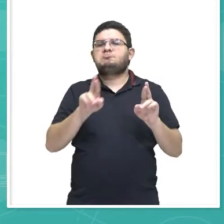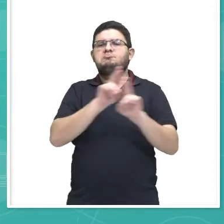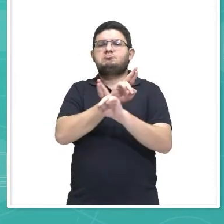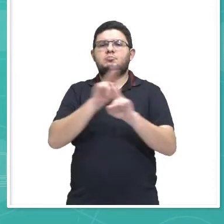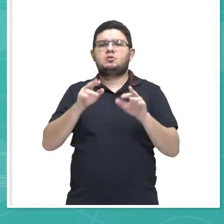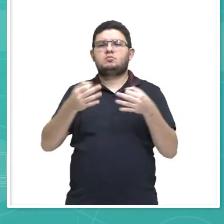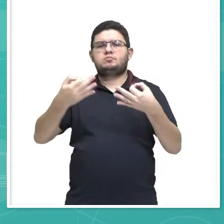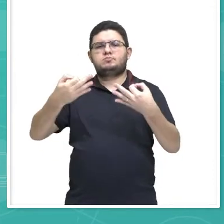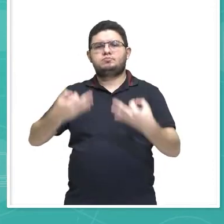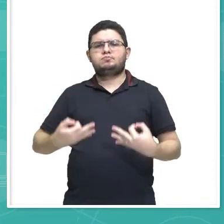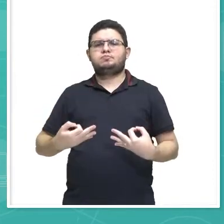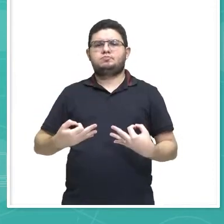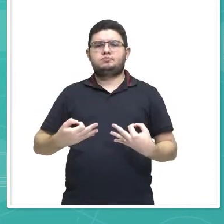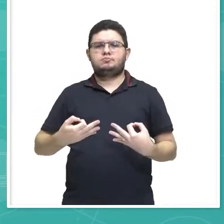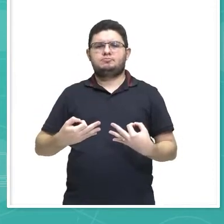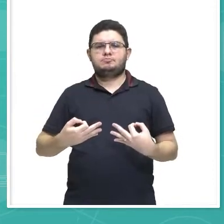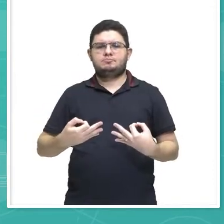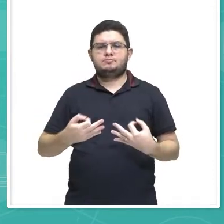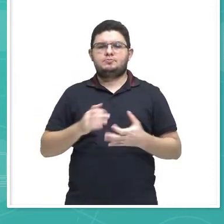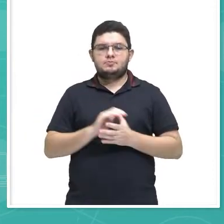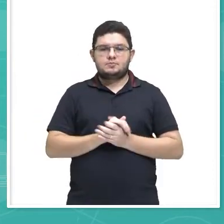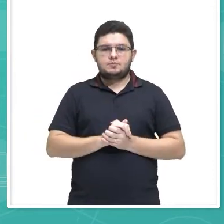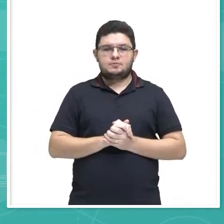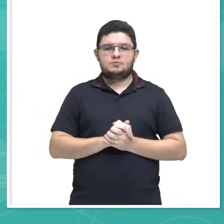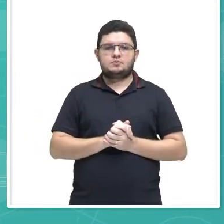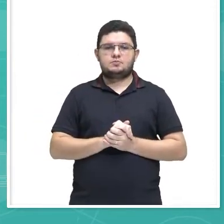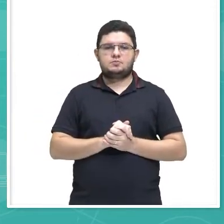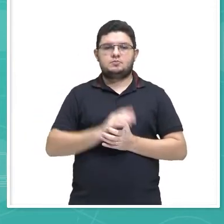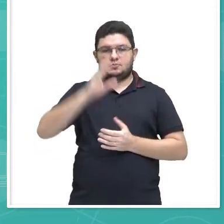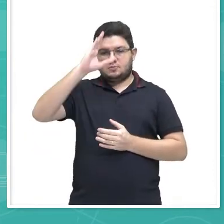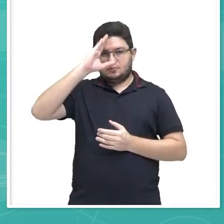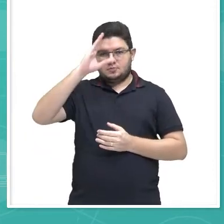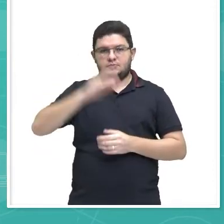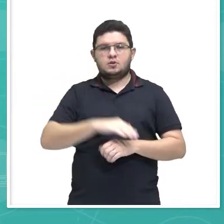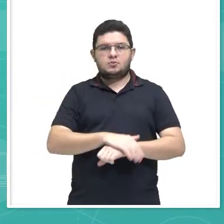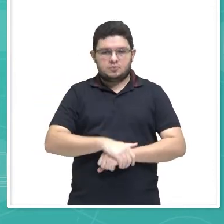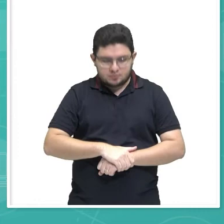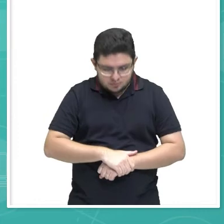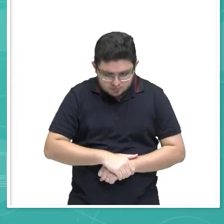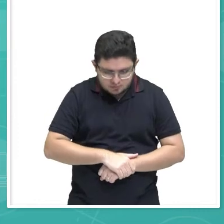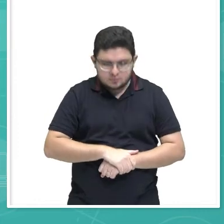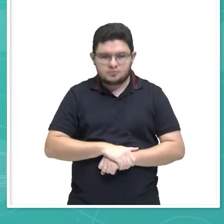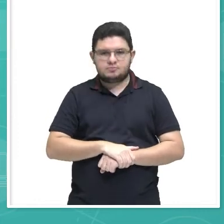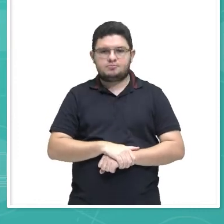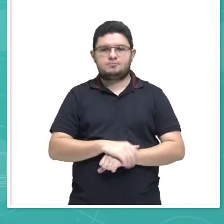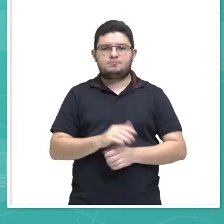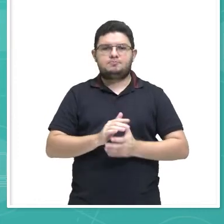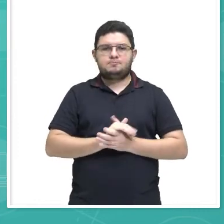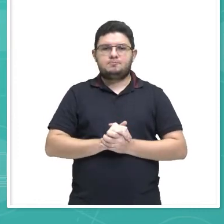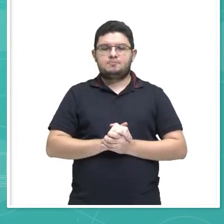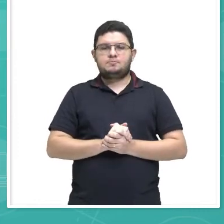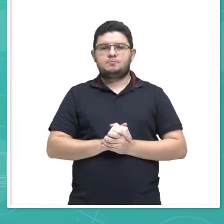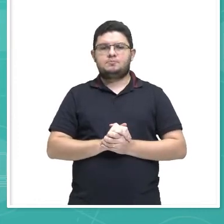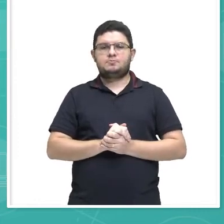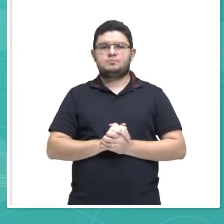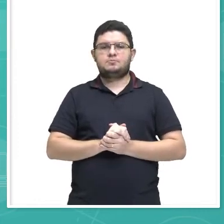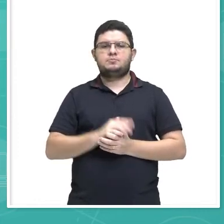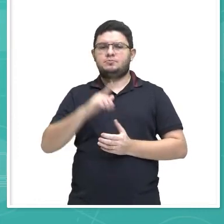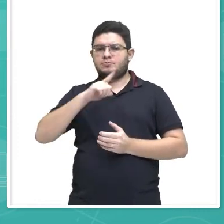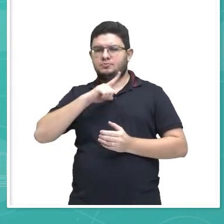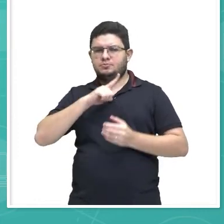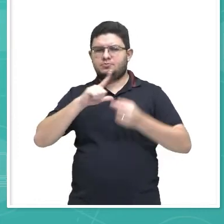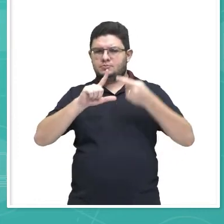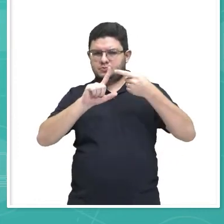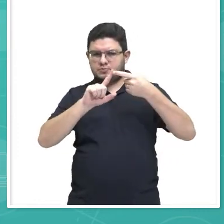às saudações. Então vejam aí. Tem a questão do tachi-rei